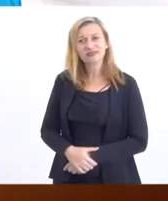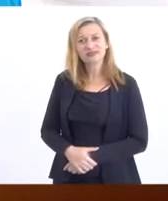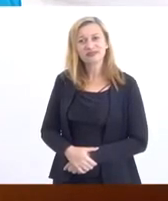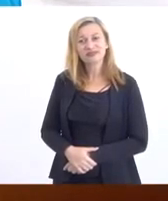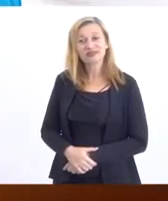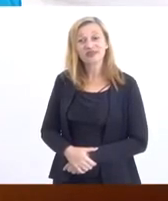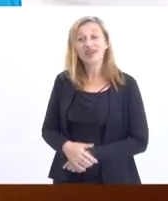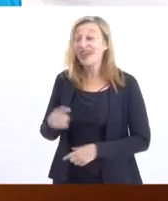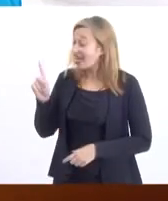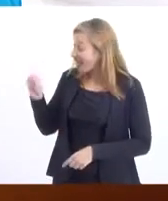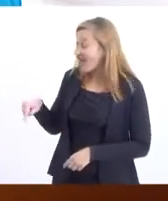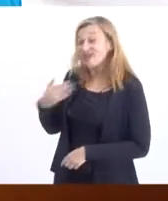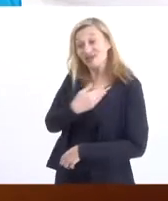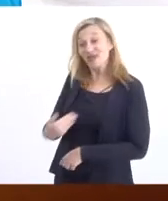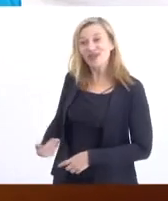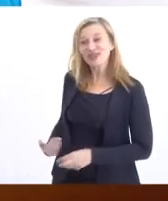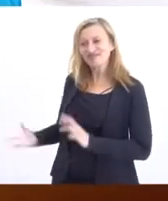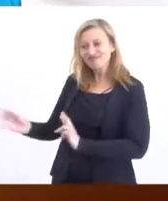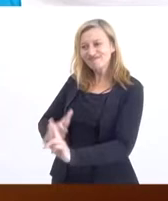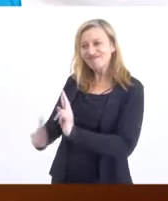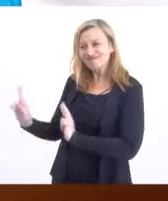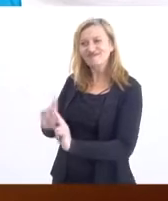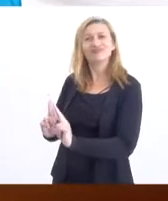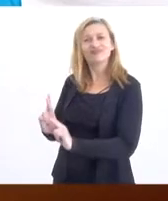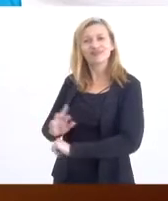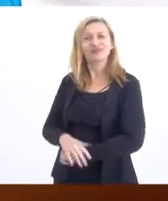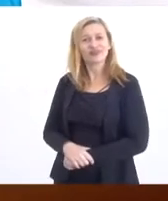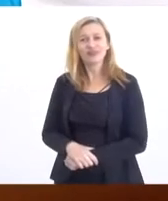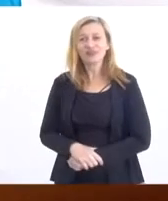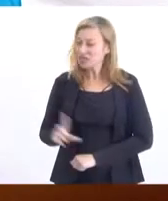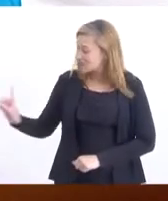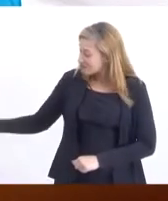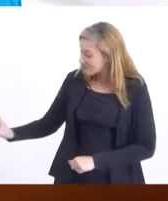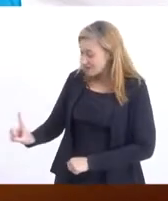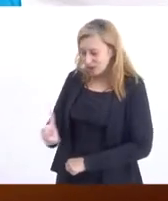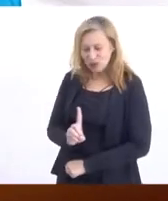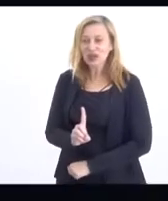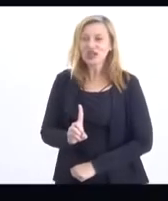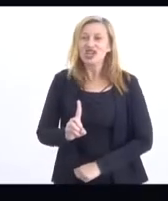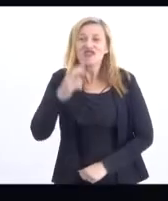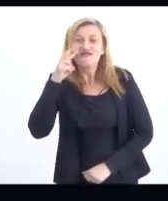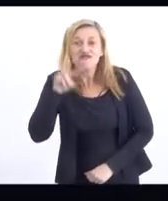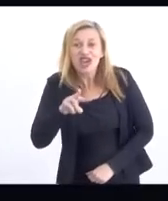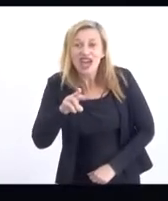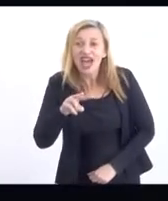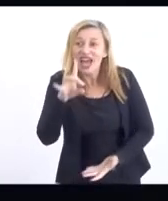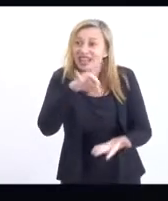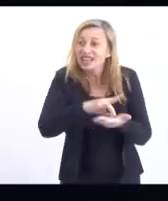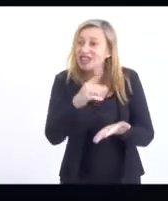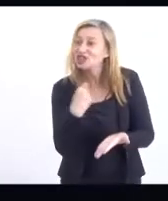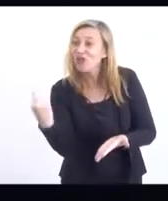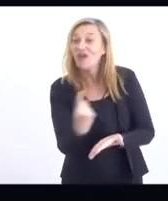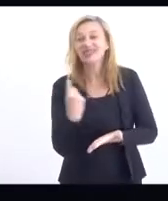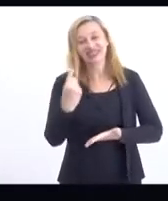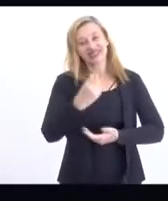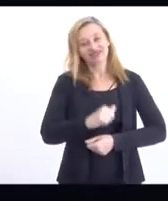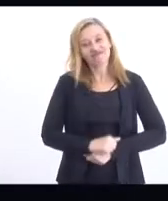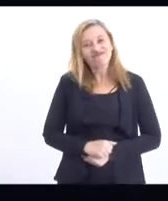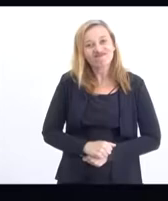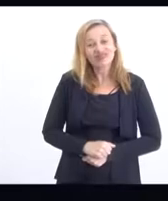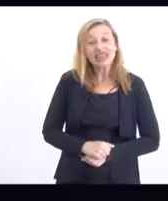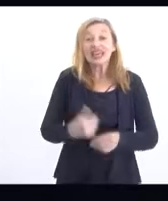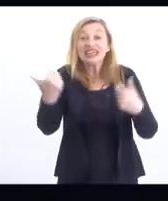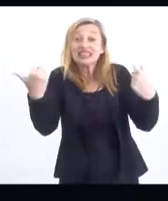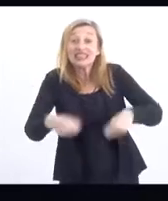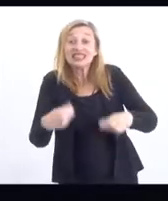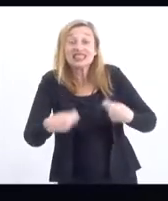É um governo itinerante que veio aqui ver a nossa necessidade, Alessandro.